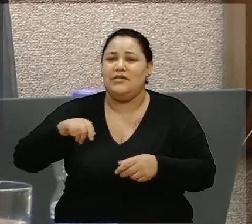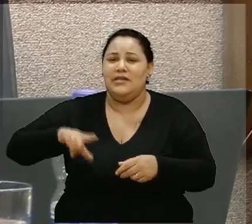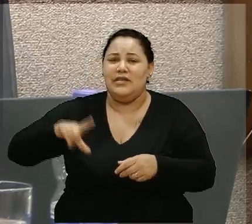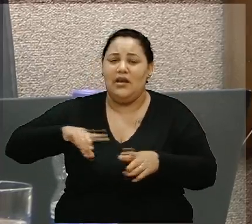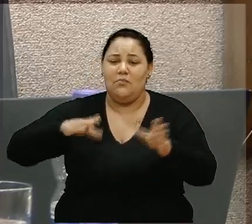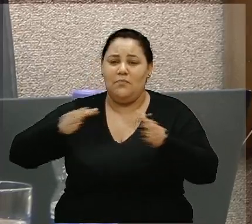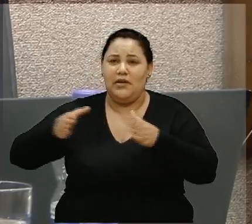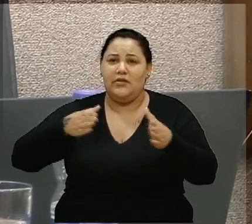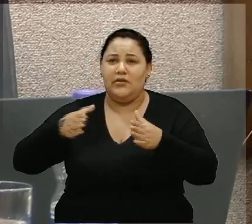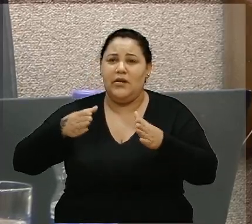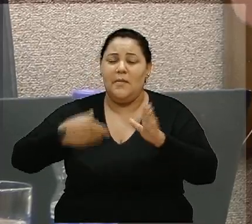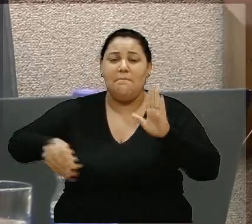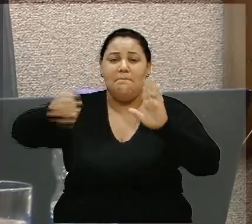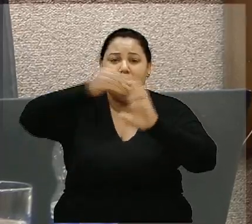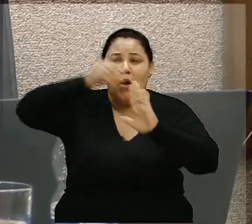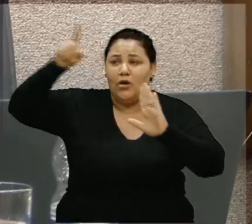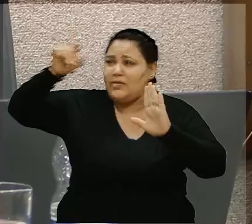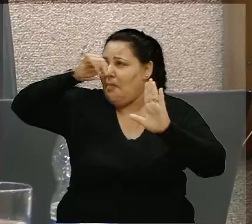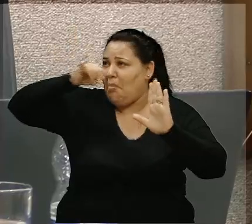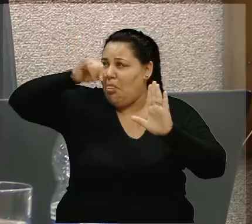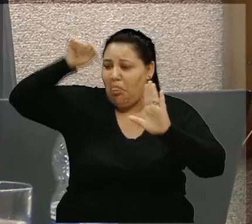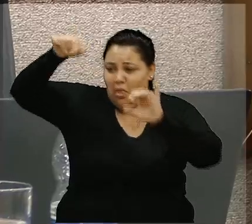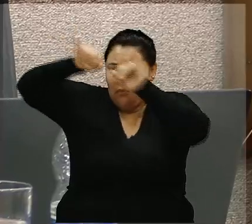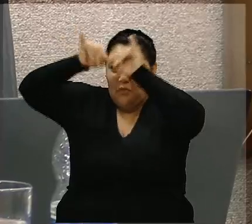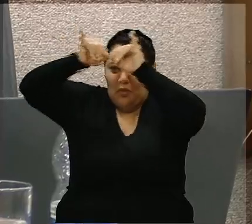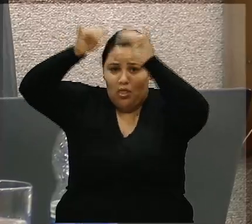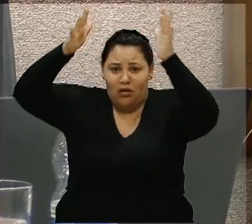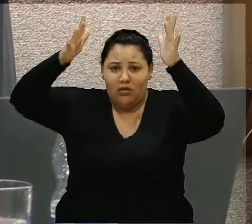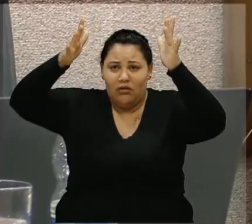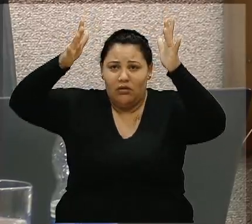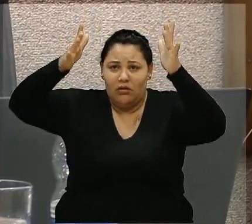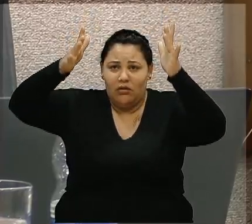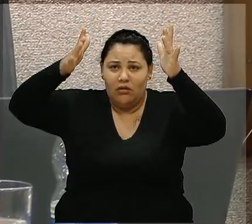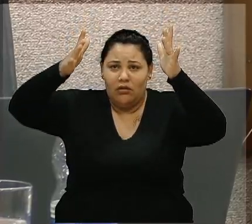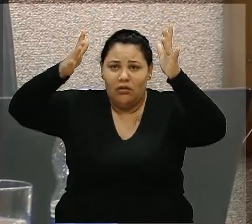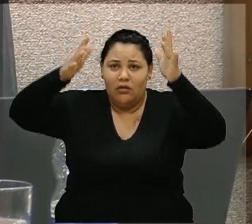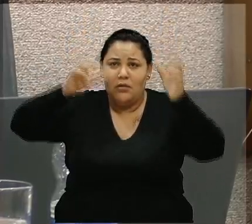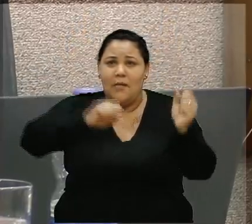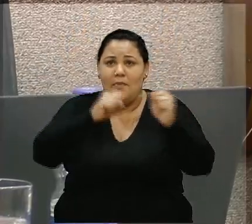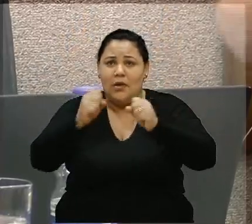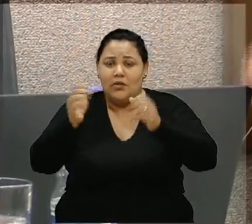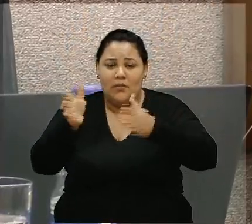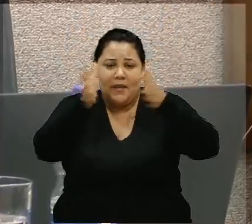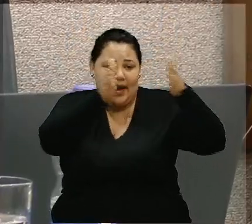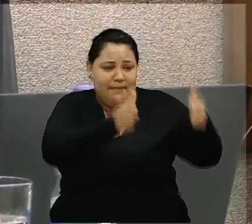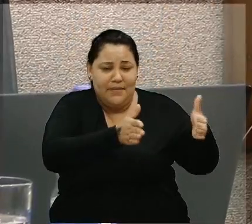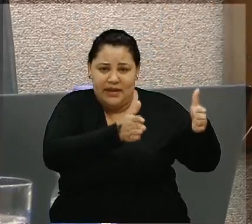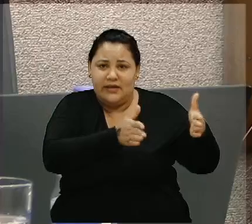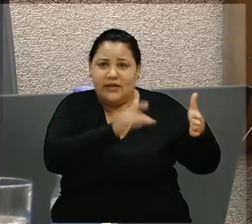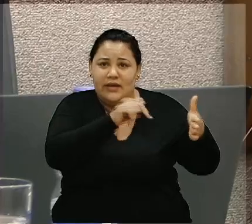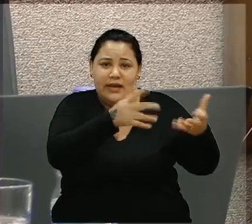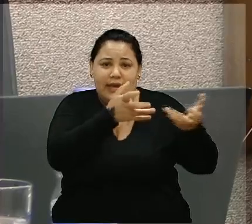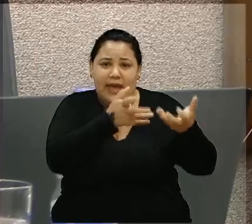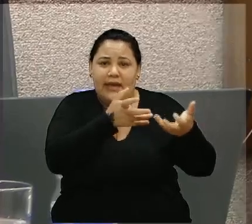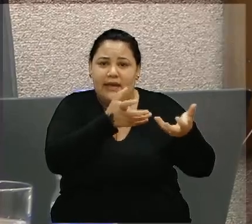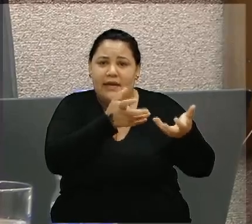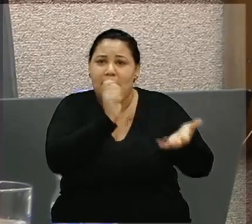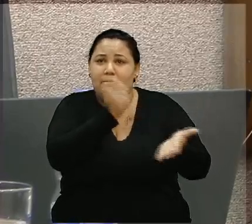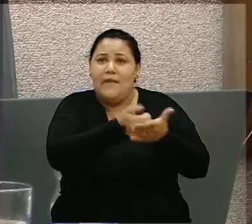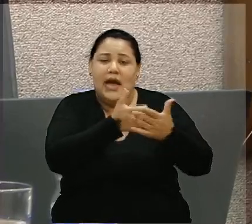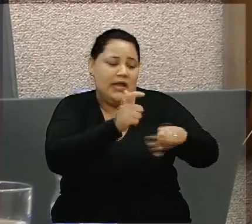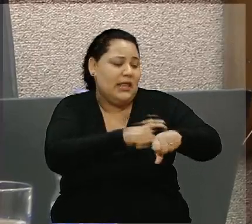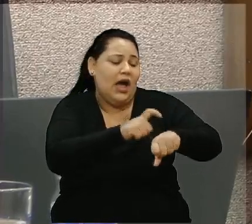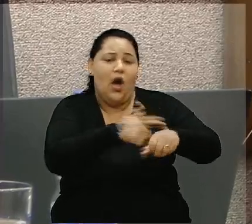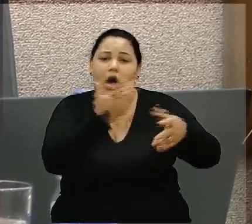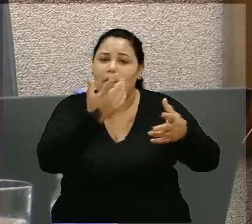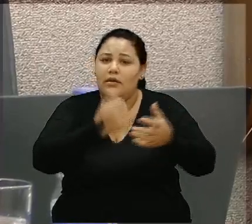Bota essa porcaria aí, mas bota pelo menos uma cabine do lado ali para cobrar pedágio para quem quer pagar à vista, né? Para tu não ficar